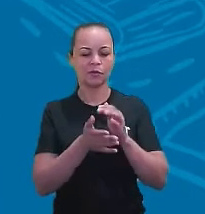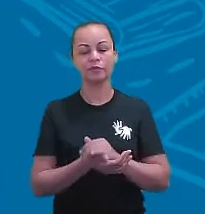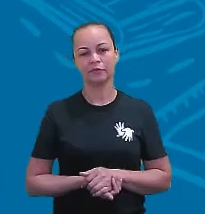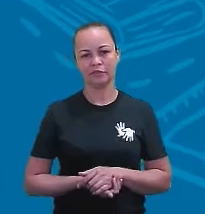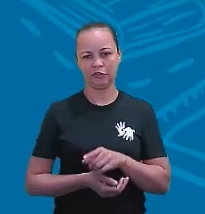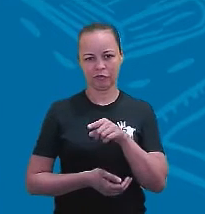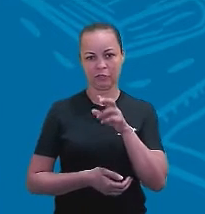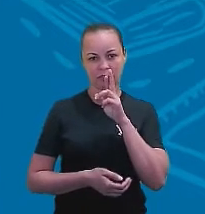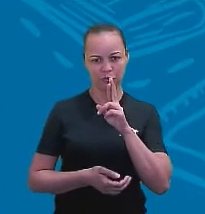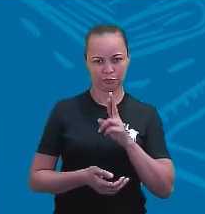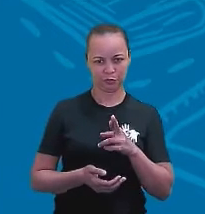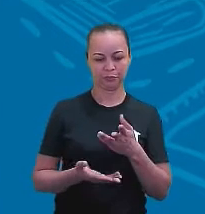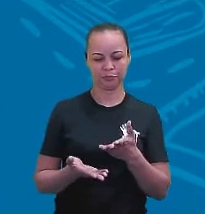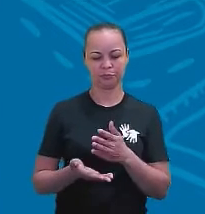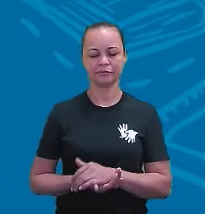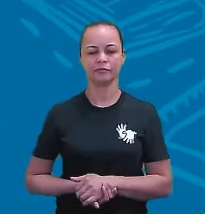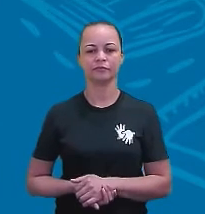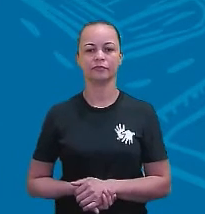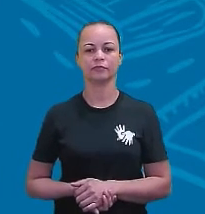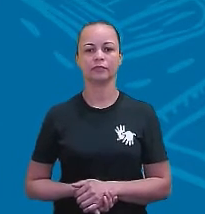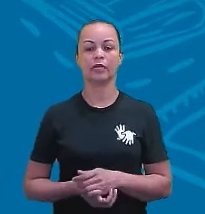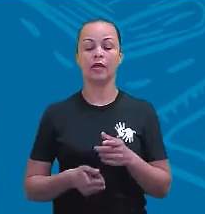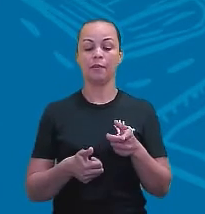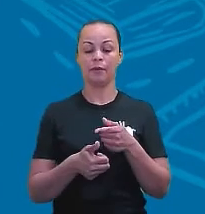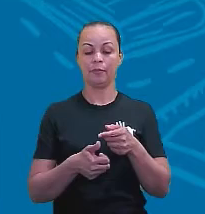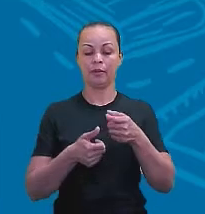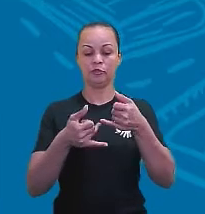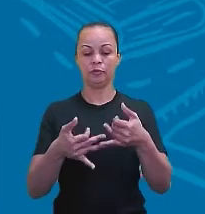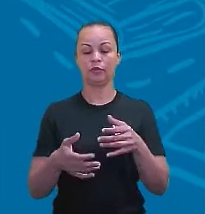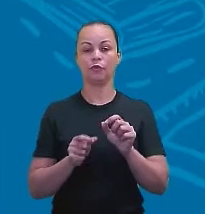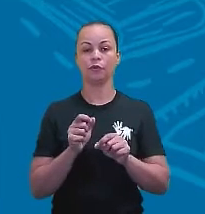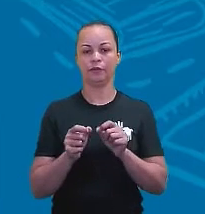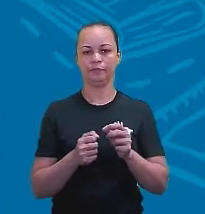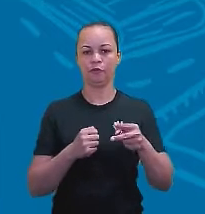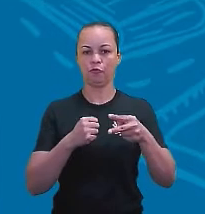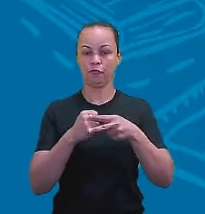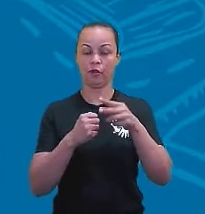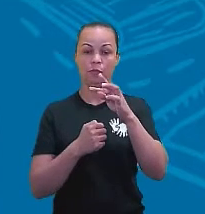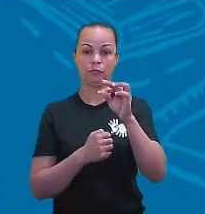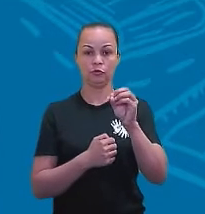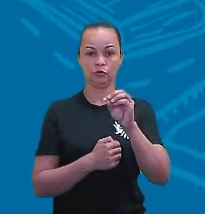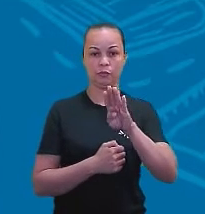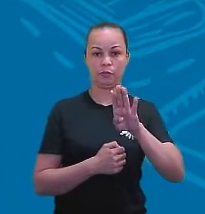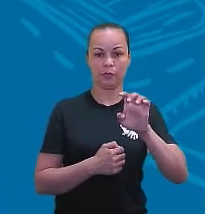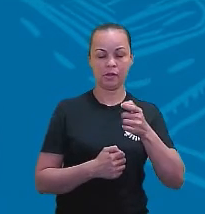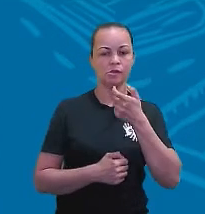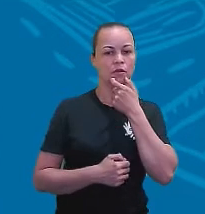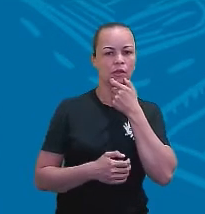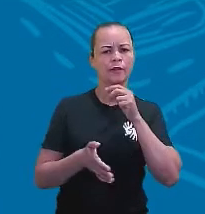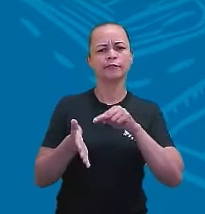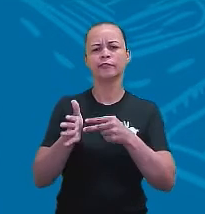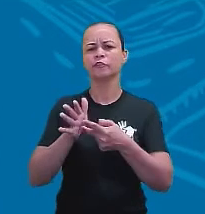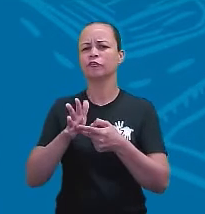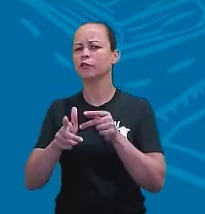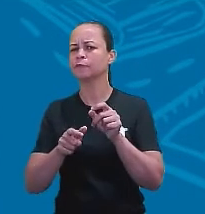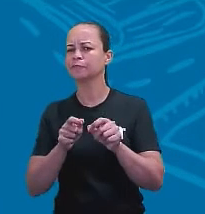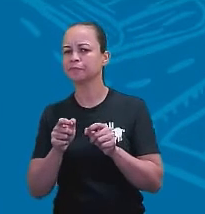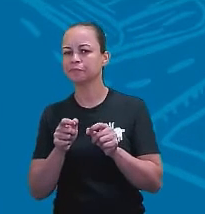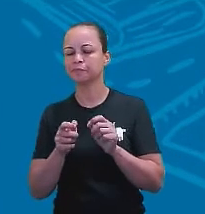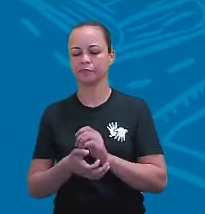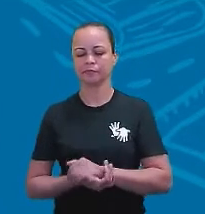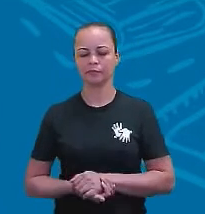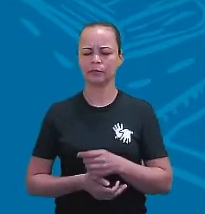tuas respostas, certo? A primeira, ela diz assim, ó, o verbo to be em inglês significa. Então,